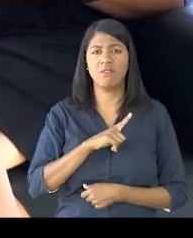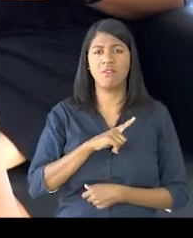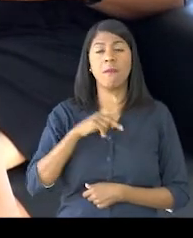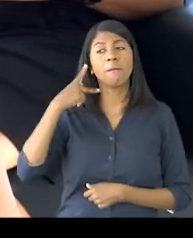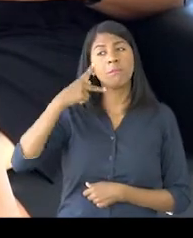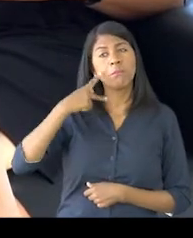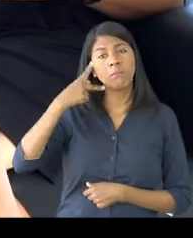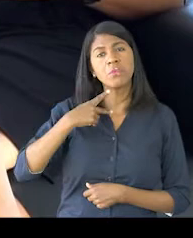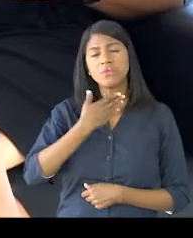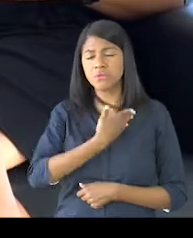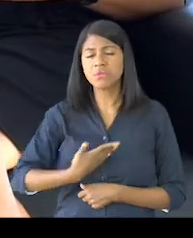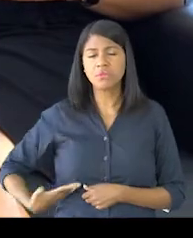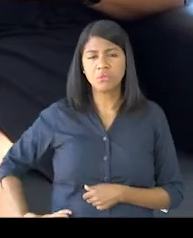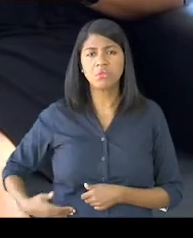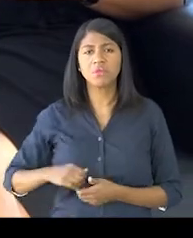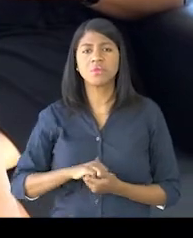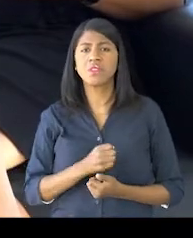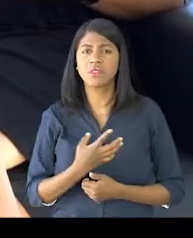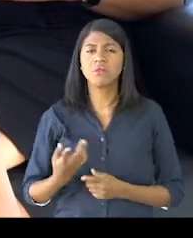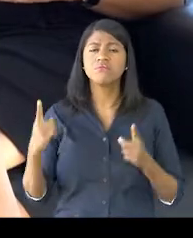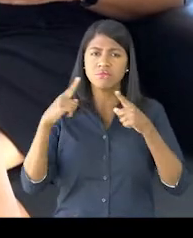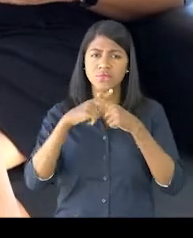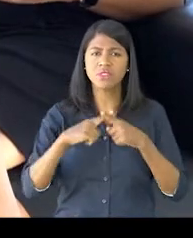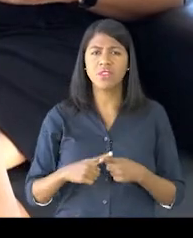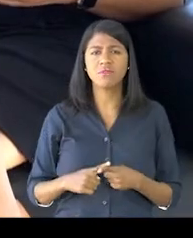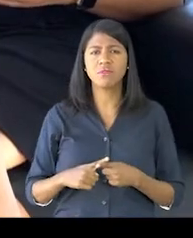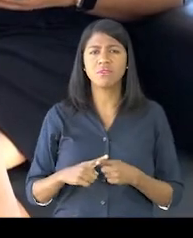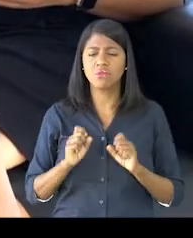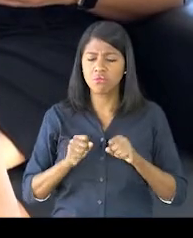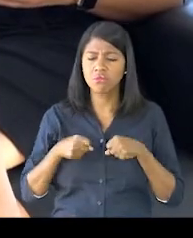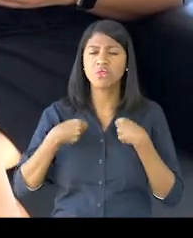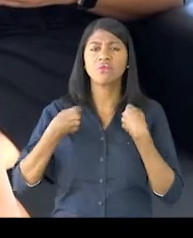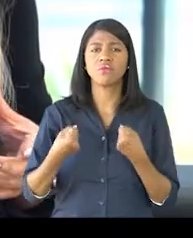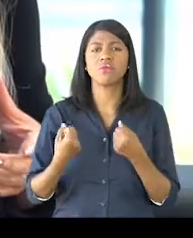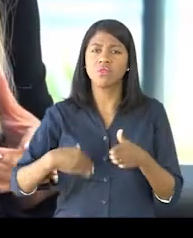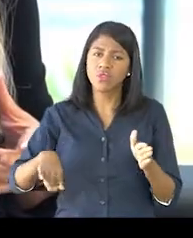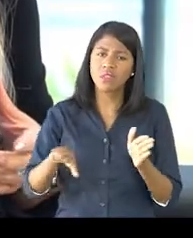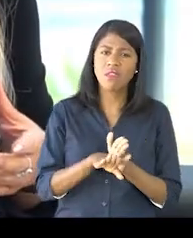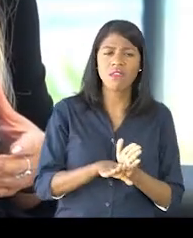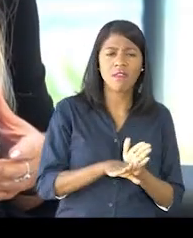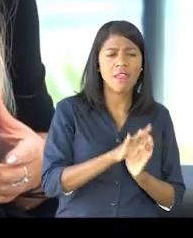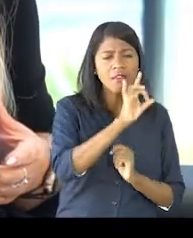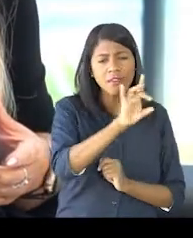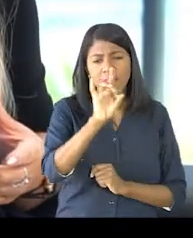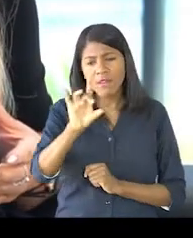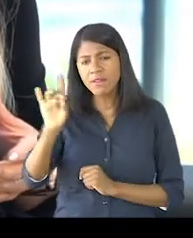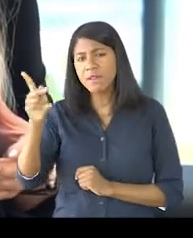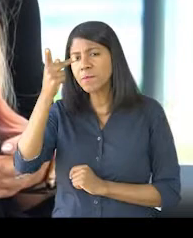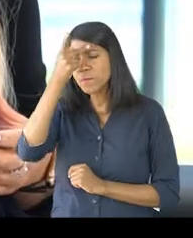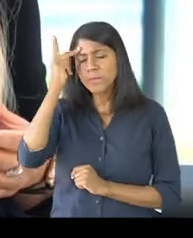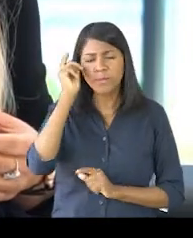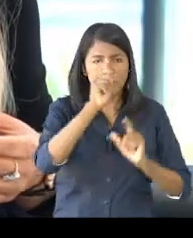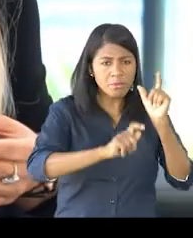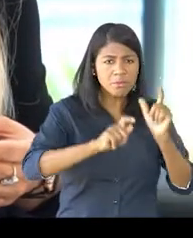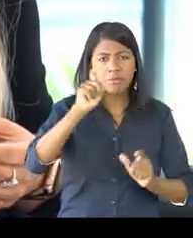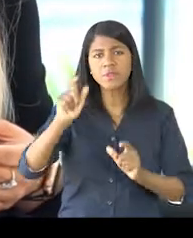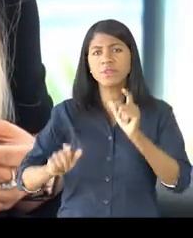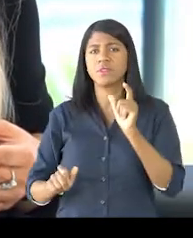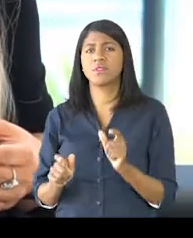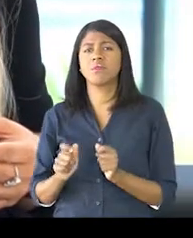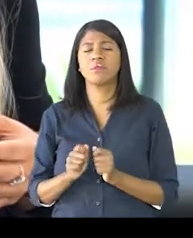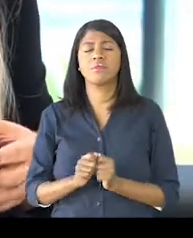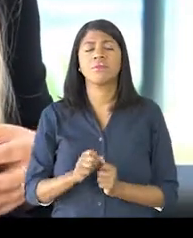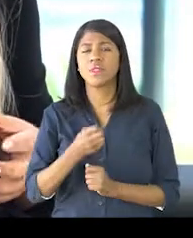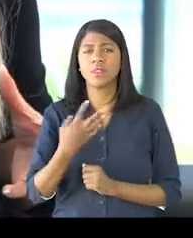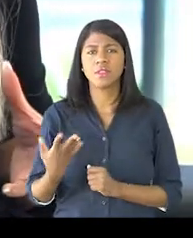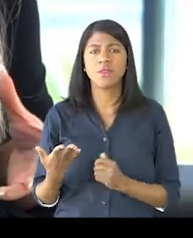as várias questões, os vários atendimentos na saúde para as mulheres, com exame de prevenção, com vacinação de